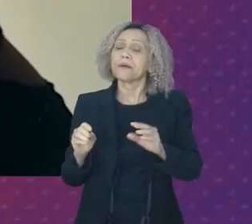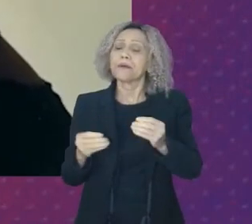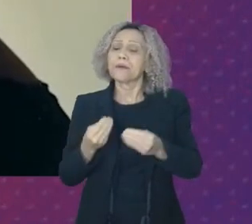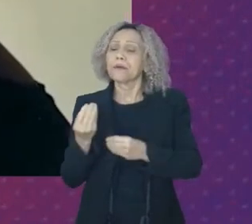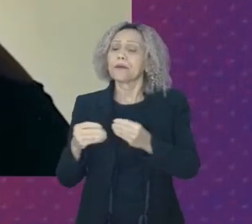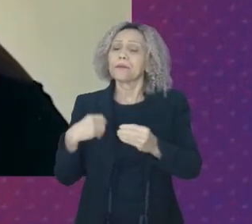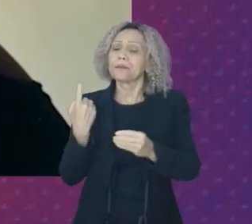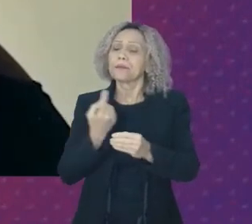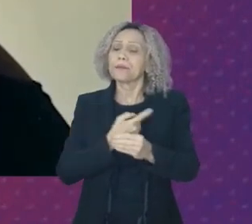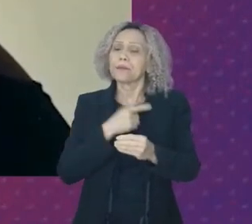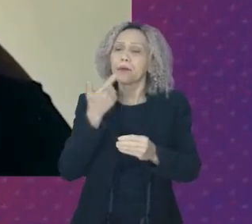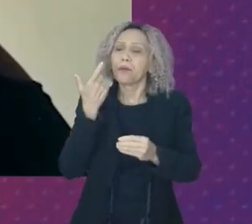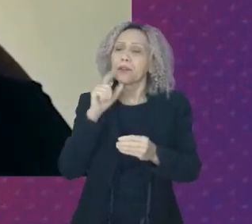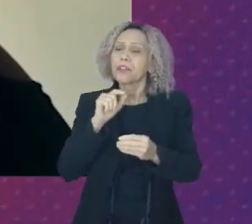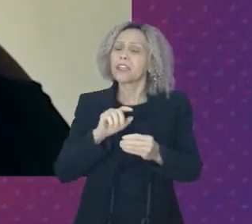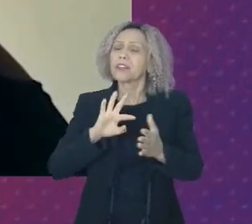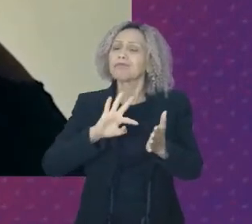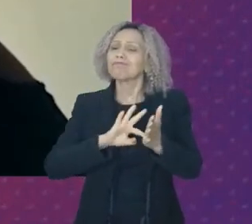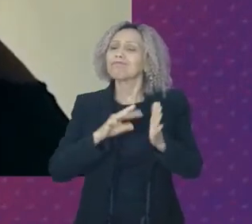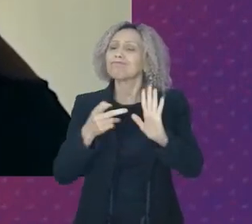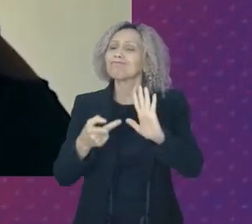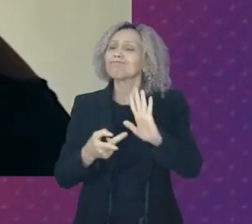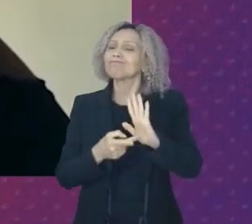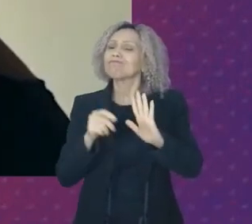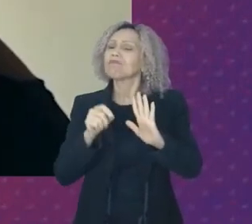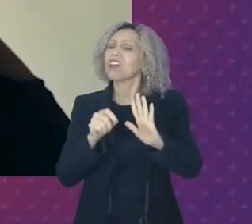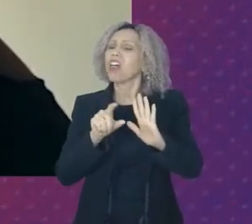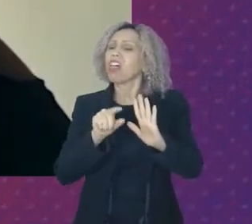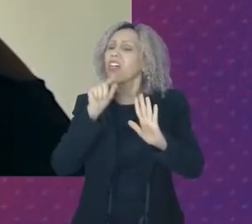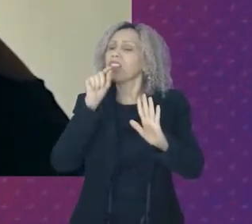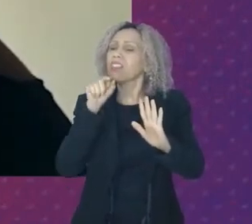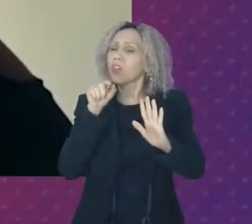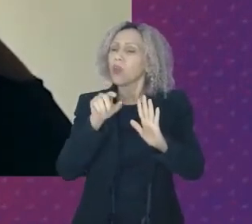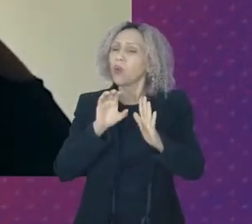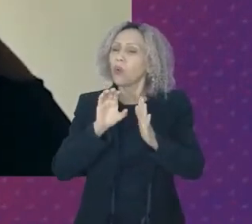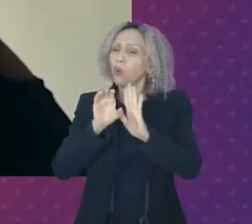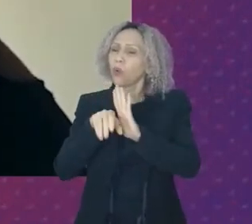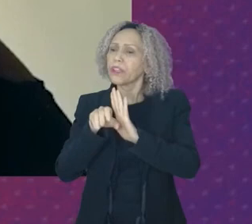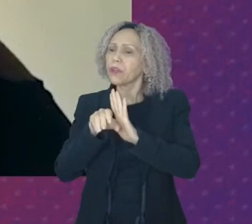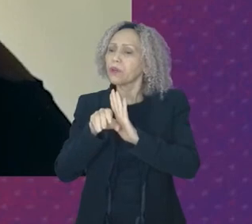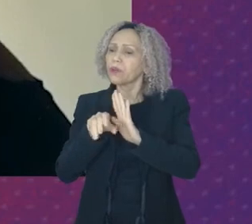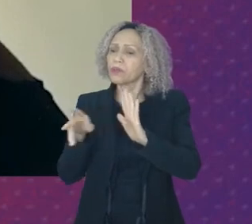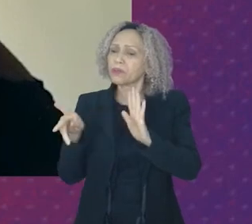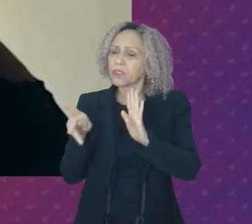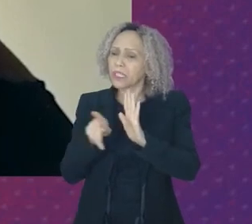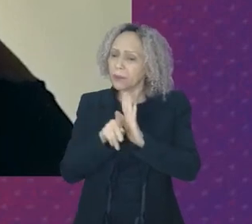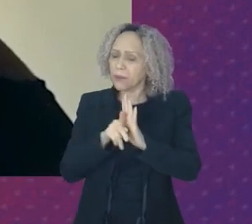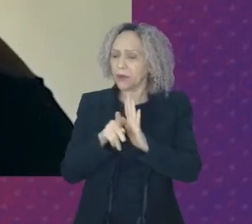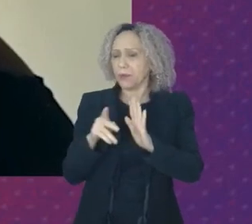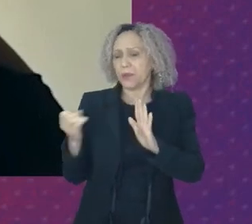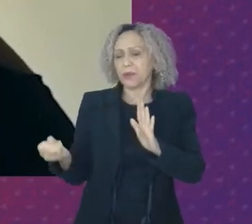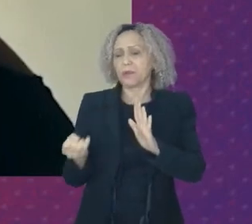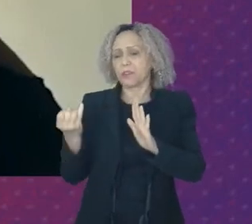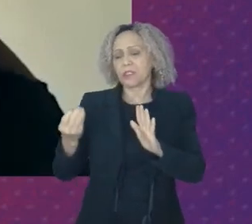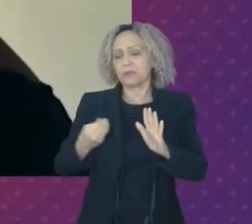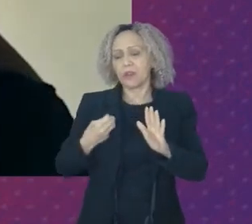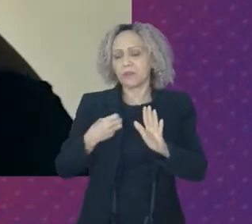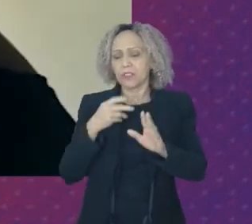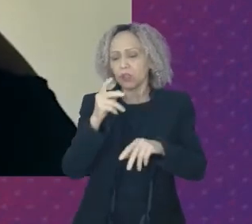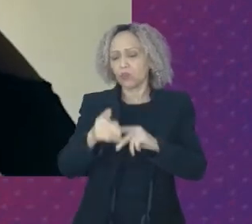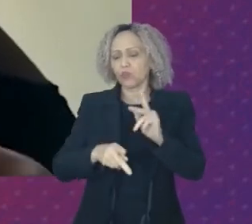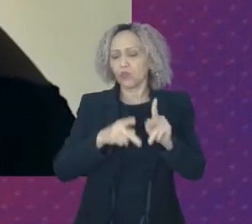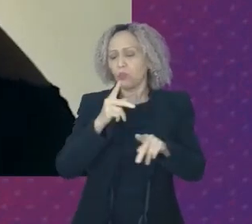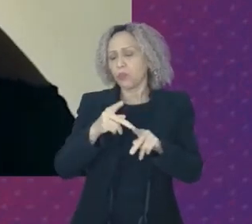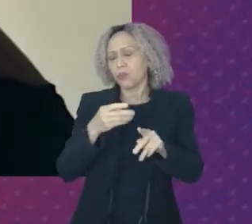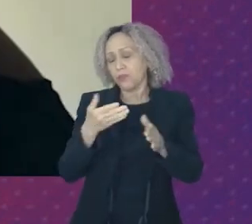definir o que é esse conteúdo político de interesse público? Como é que a gente vai fazer